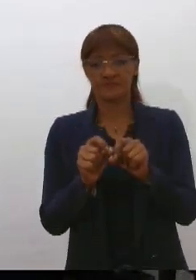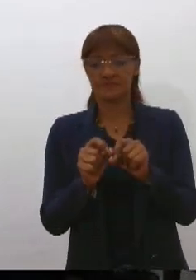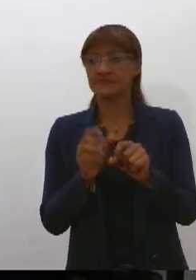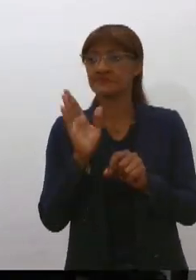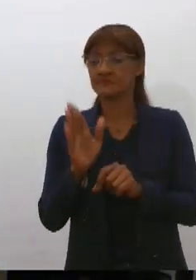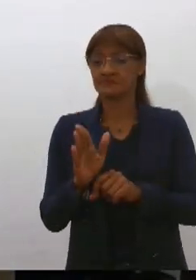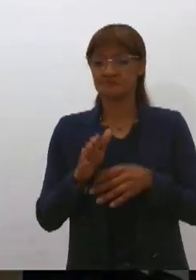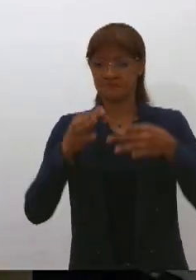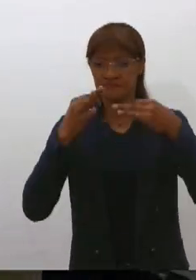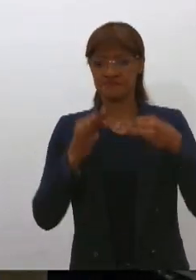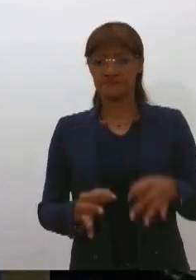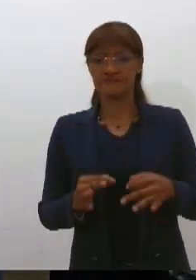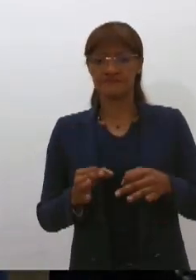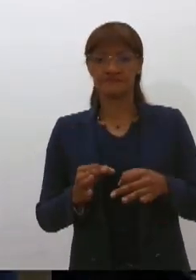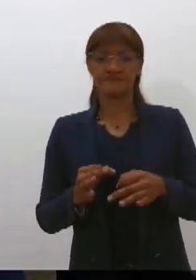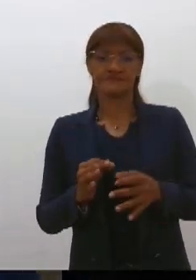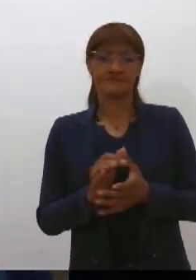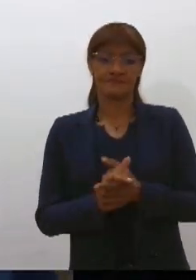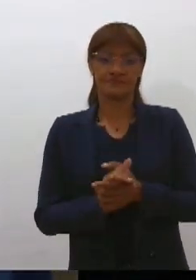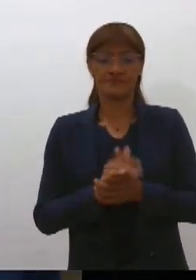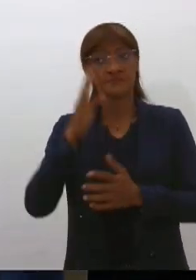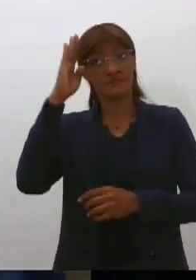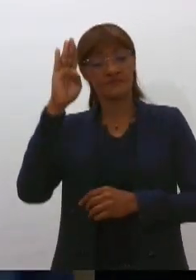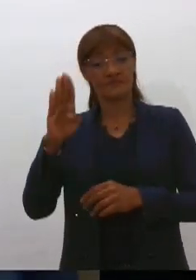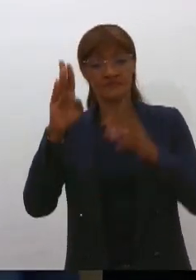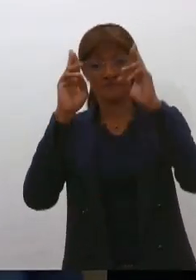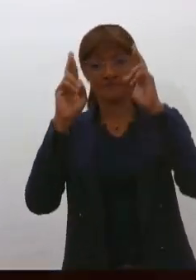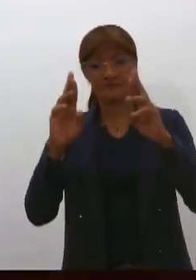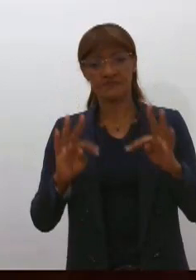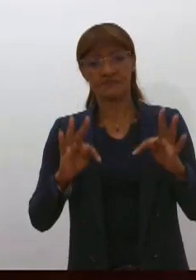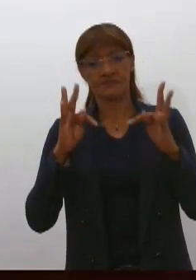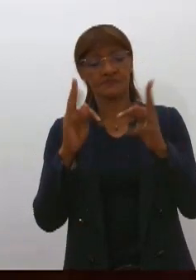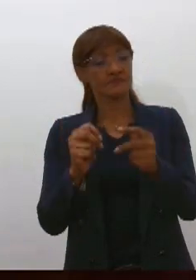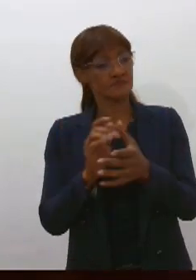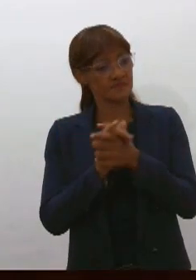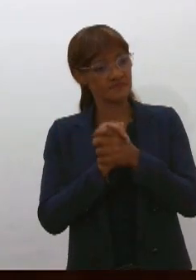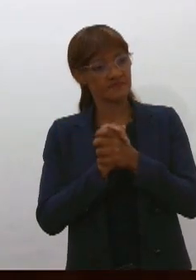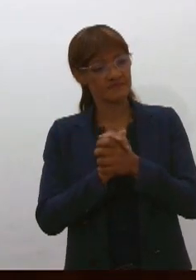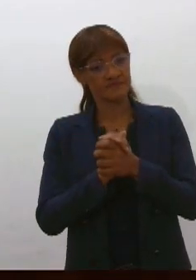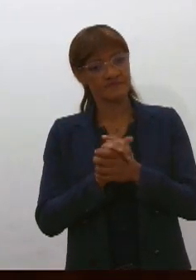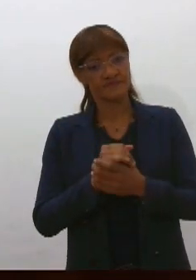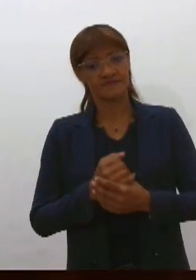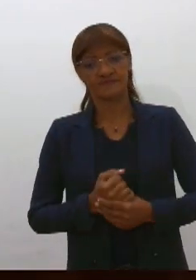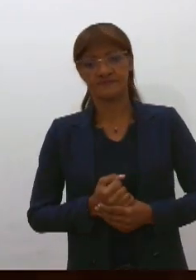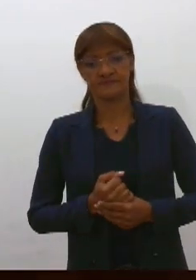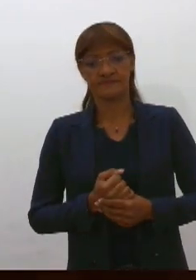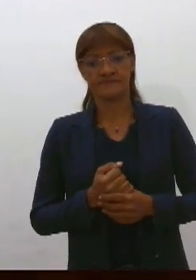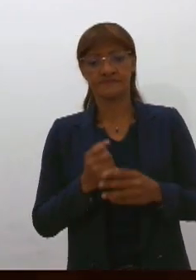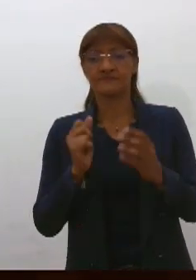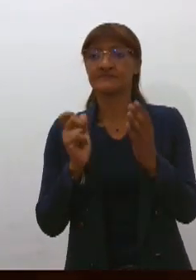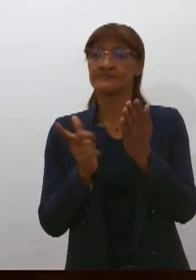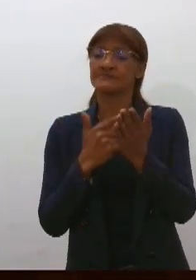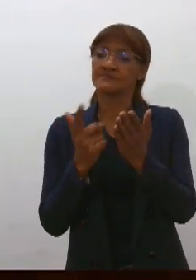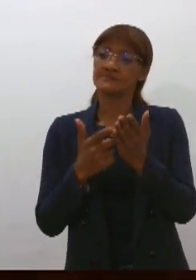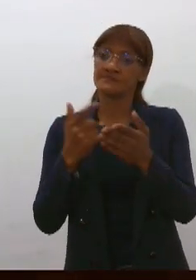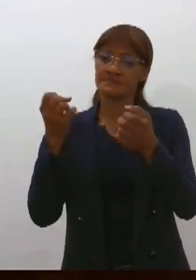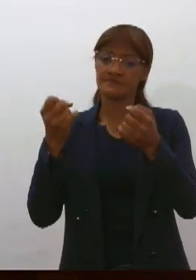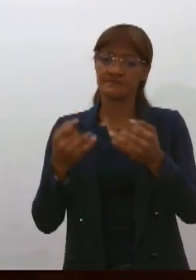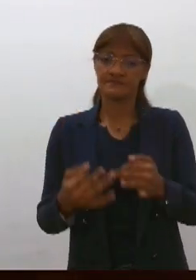dignidade e, acima de tudo, respeitando a todos. Então, parabéns ao Dr. Edson. O livro explica o significado do